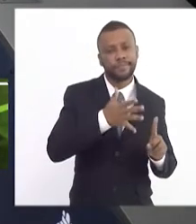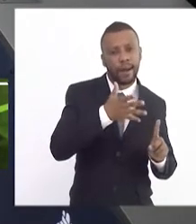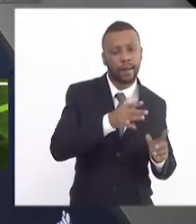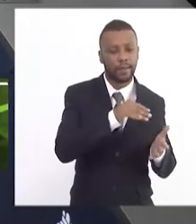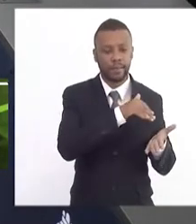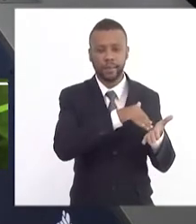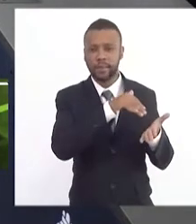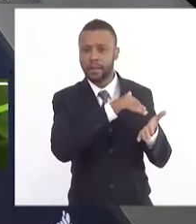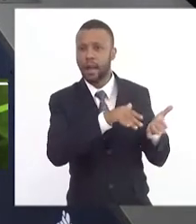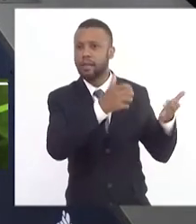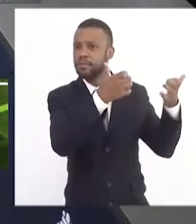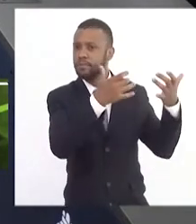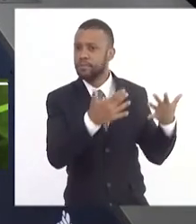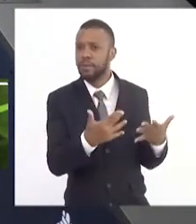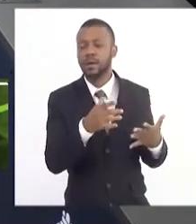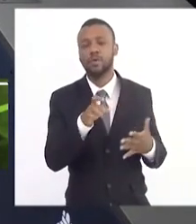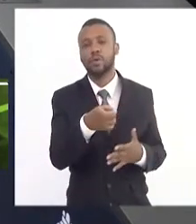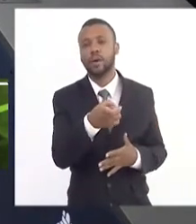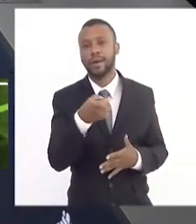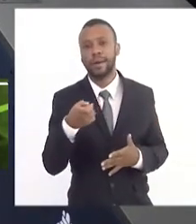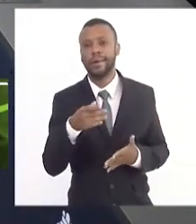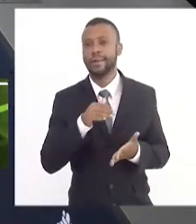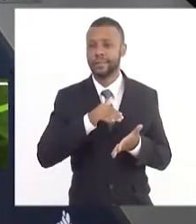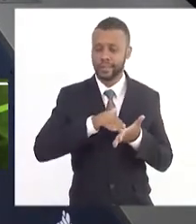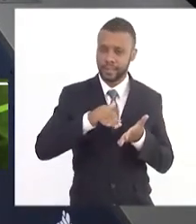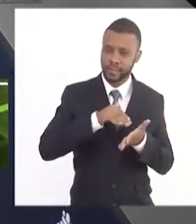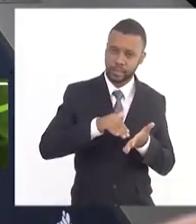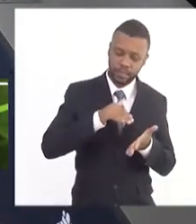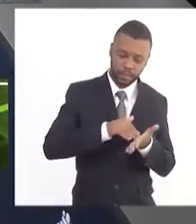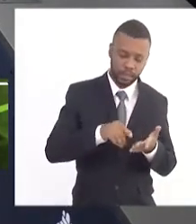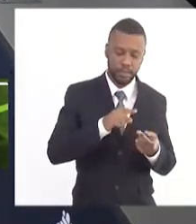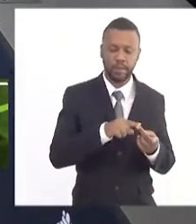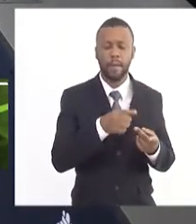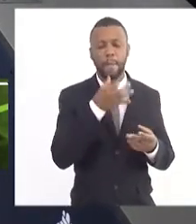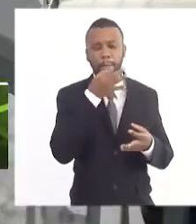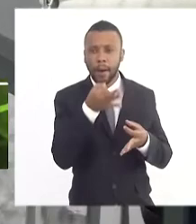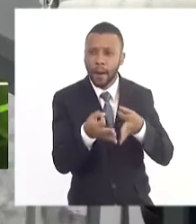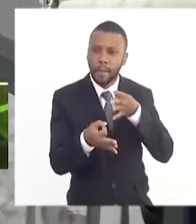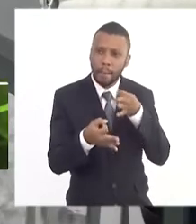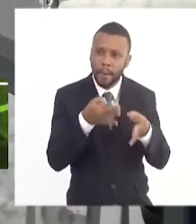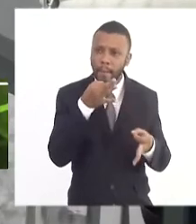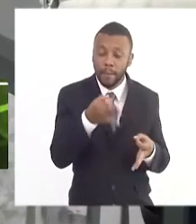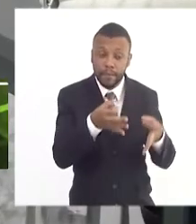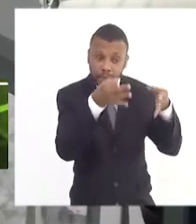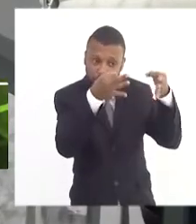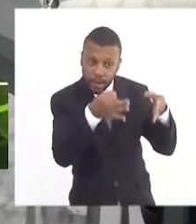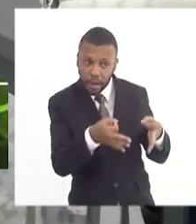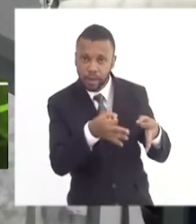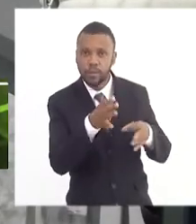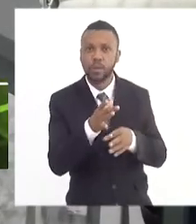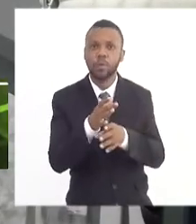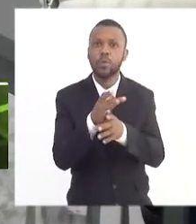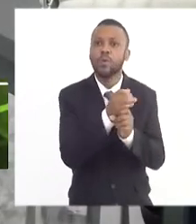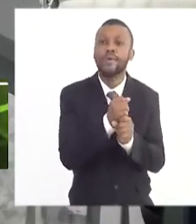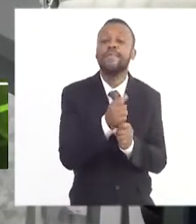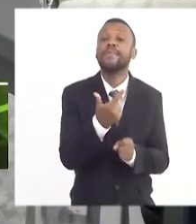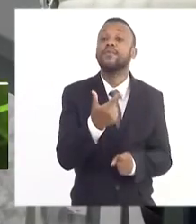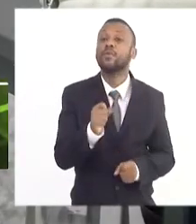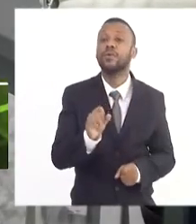falando do ex-secretário, né, colocando aqui a questão que, de fato, foram 28%